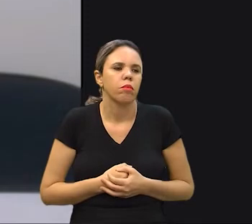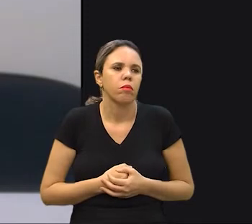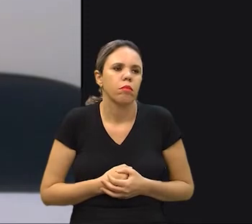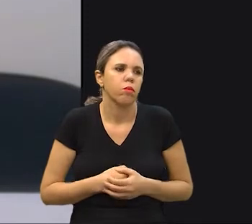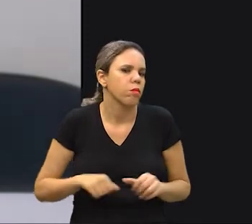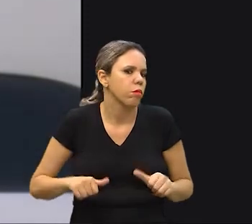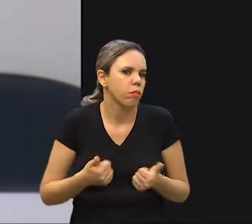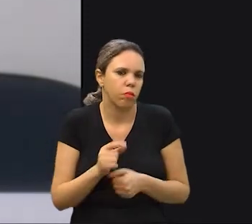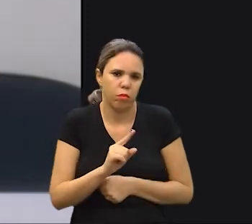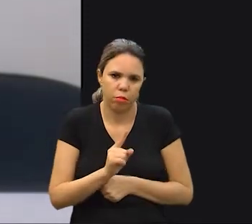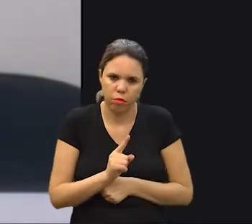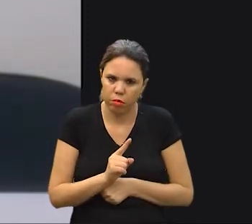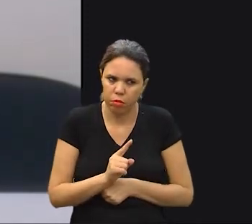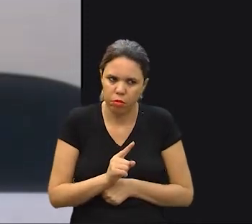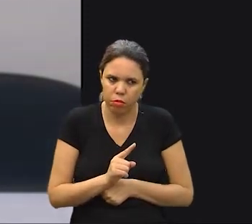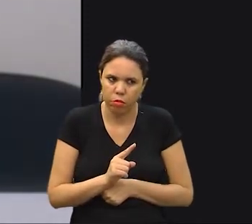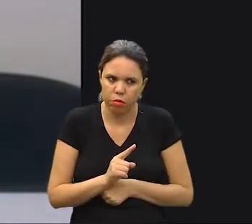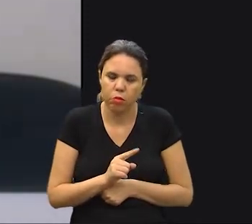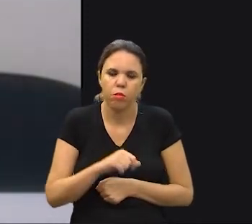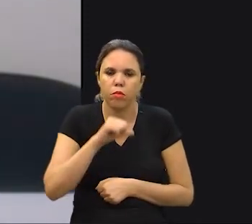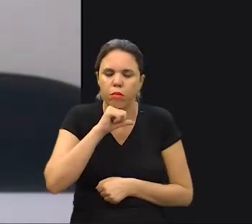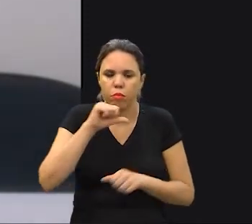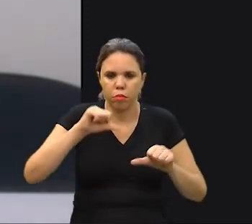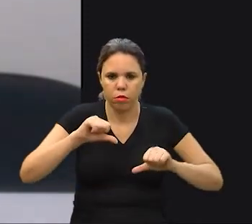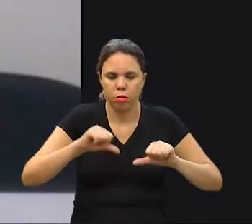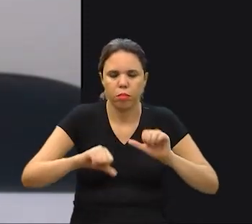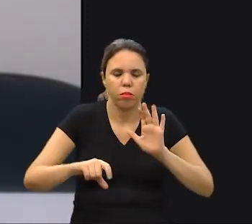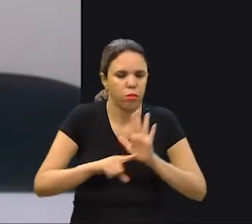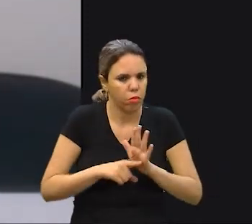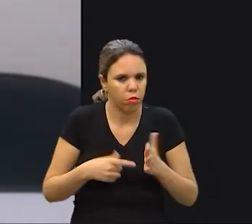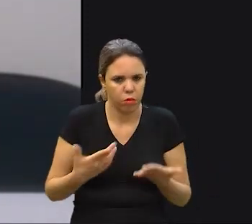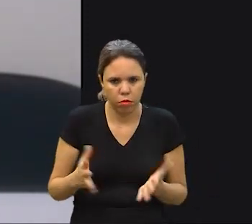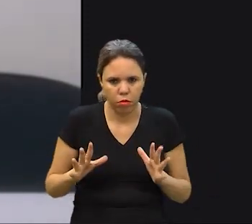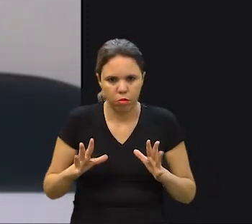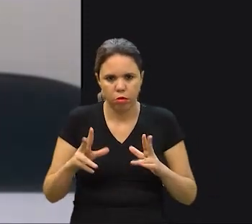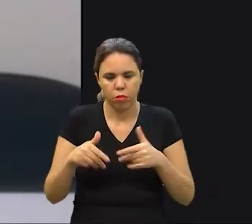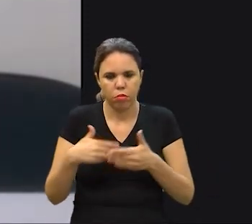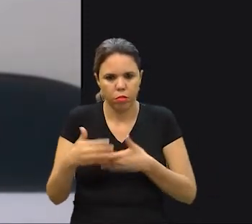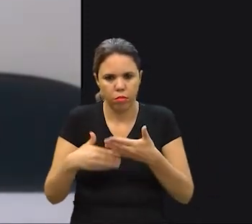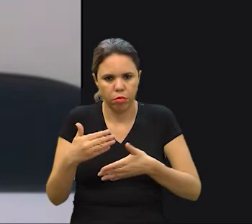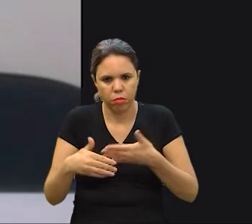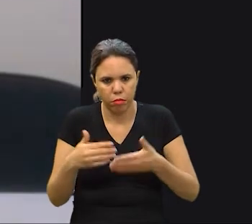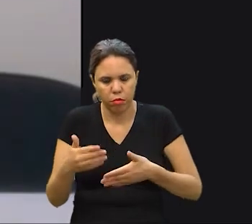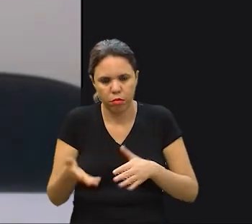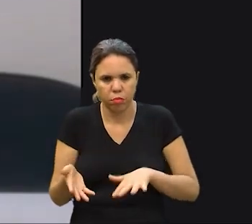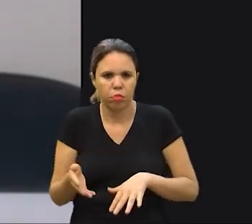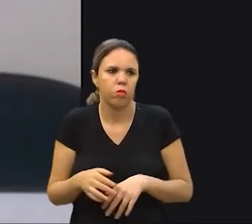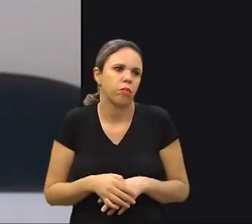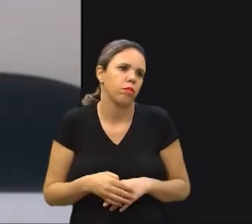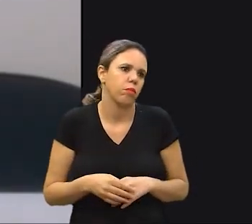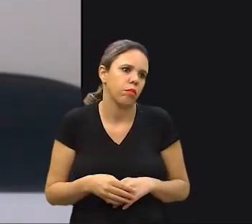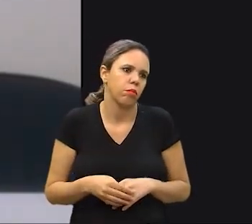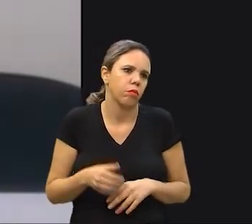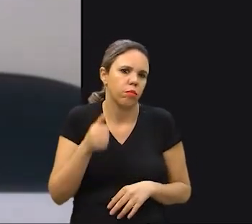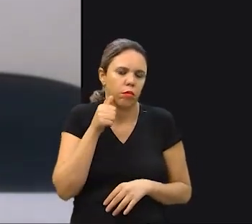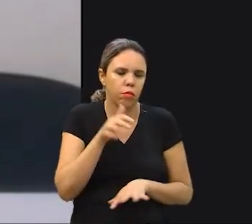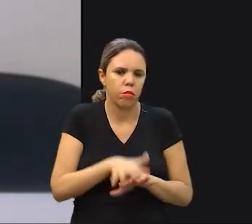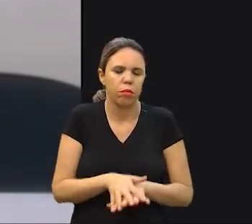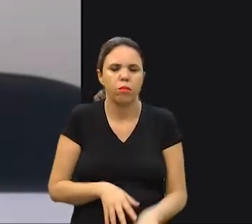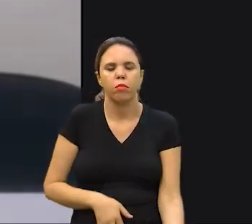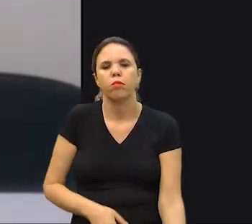não positivamente, mas negativamente a todo o processo de inclusão